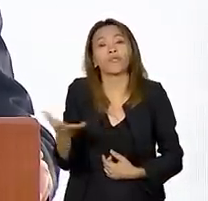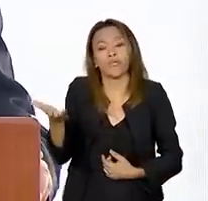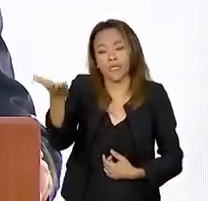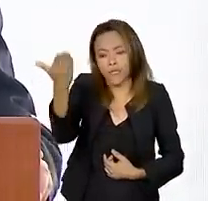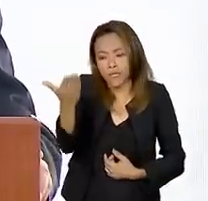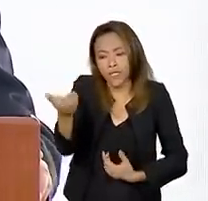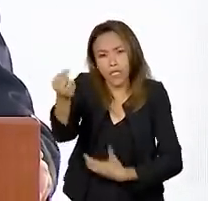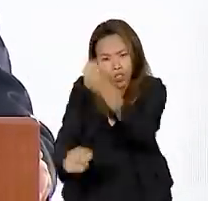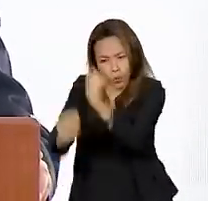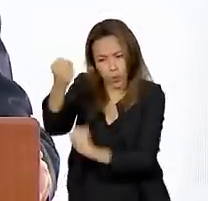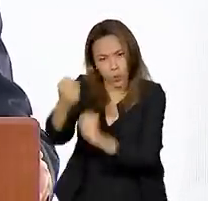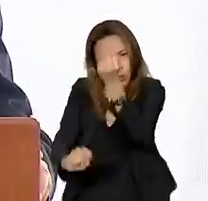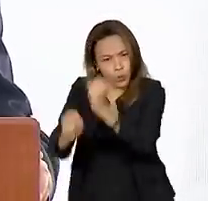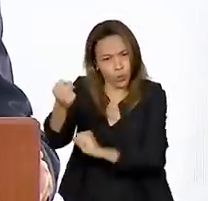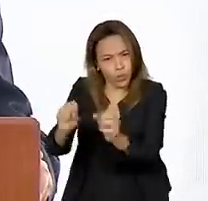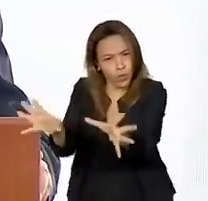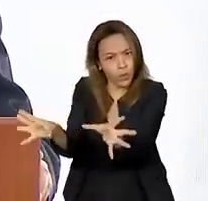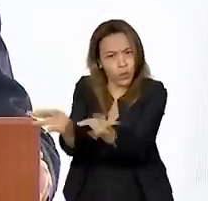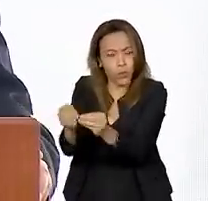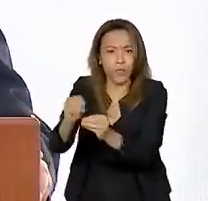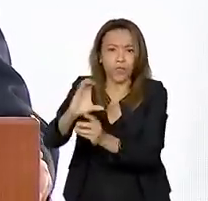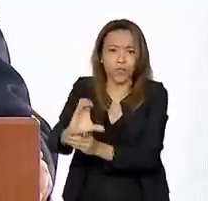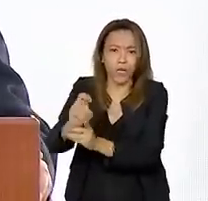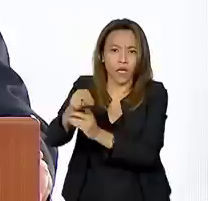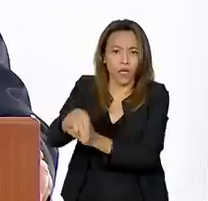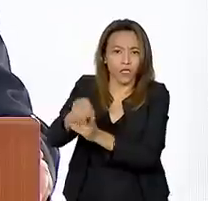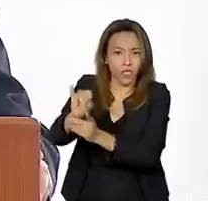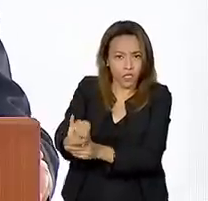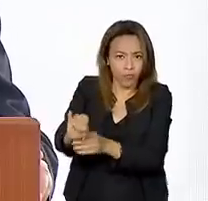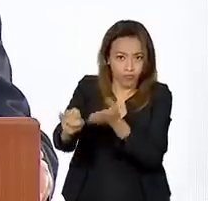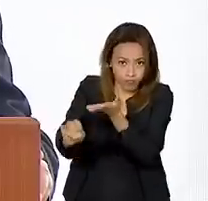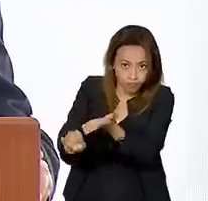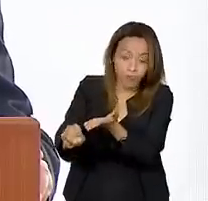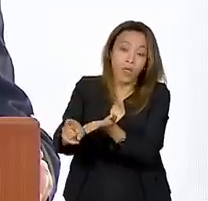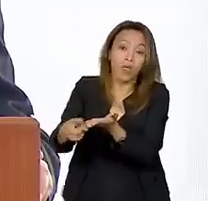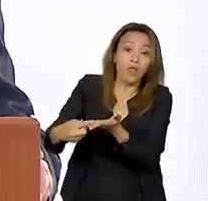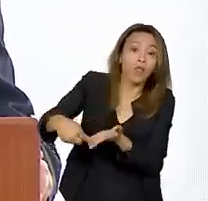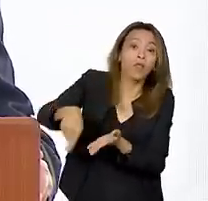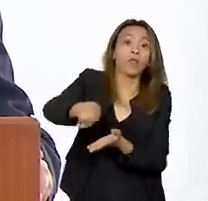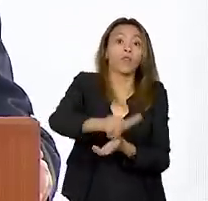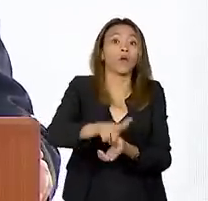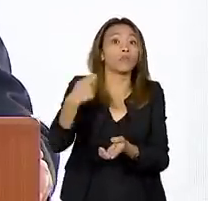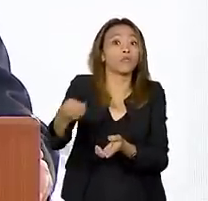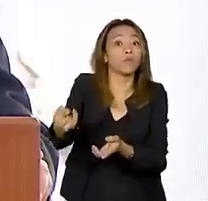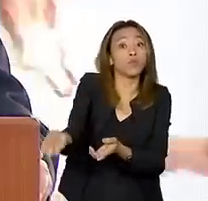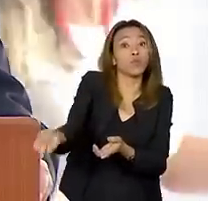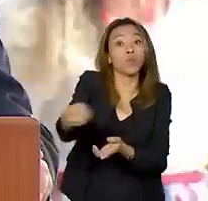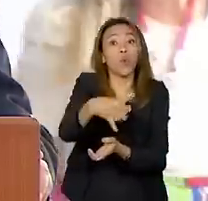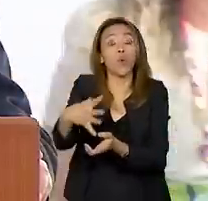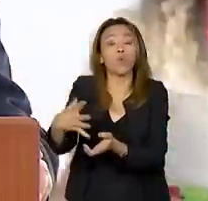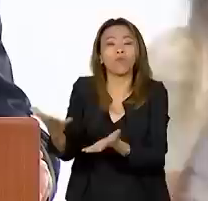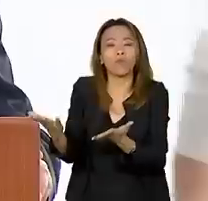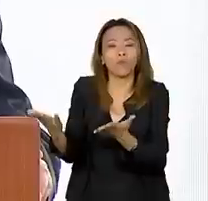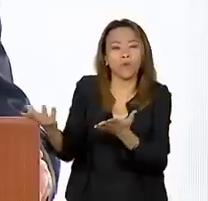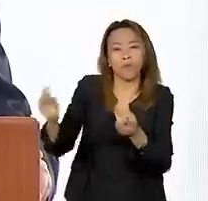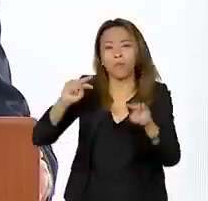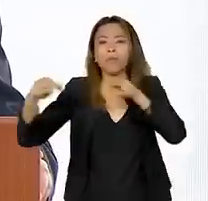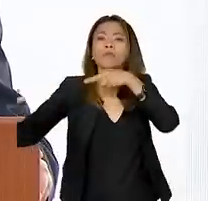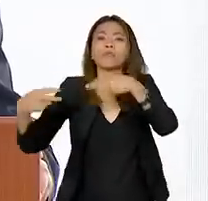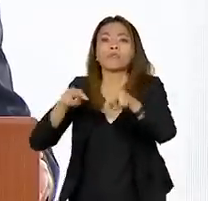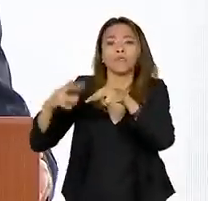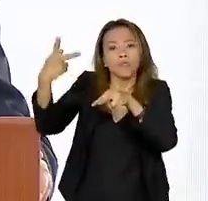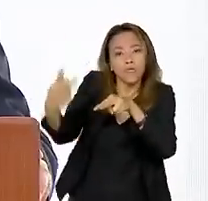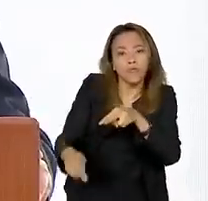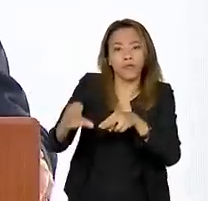nova indústria, se nós falamos a neoindustrialização, nós precisaremos de uma nova CNI para dar margem, dar acompanhamento e dar